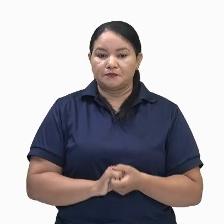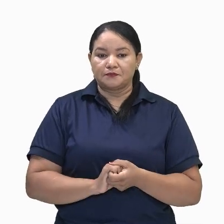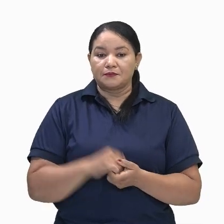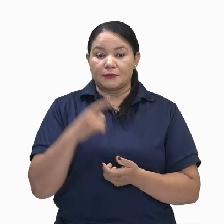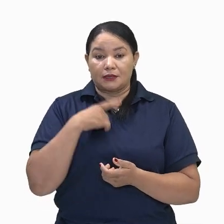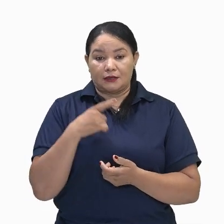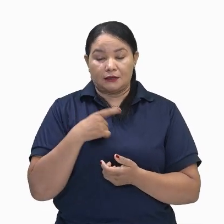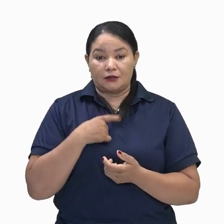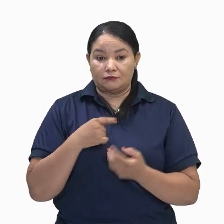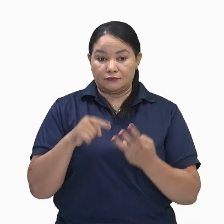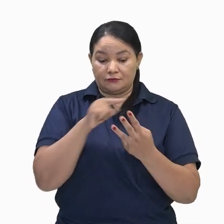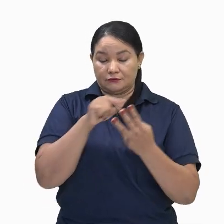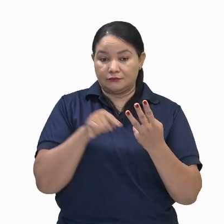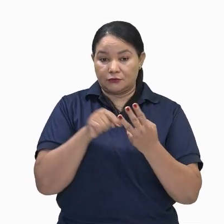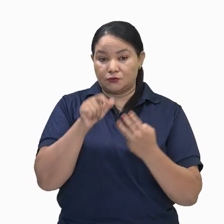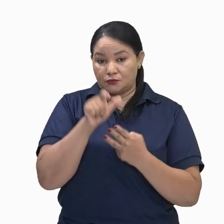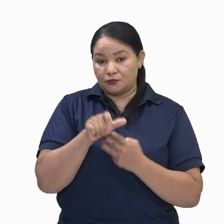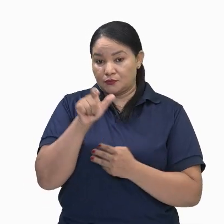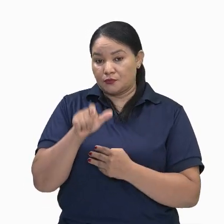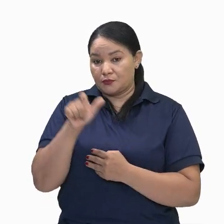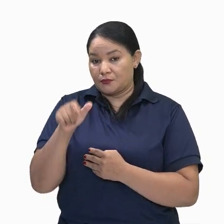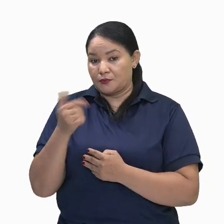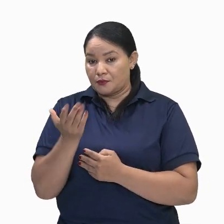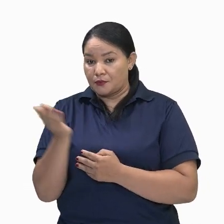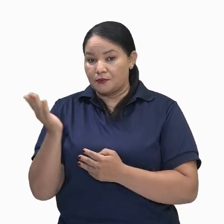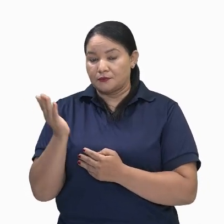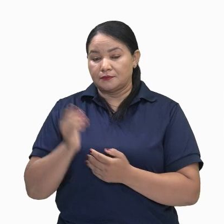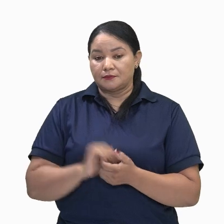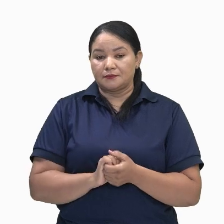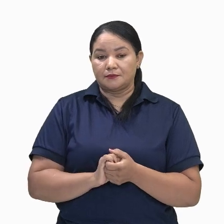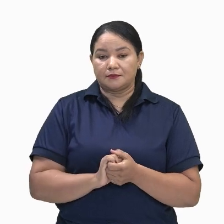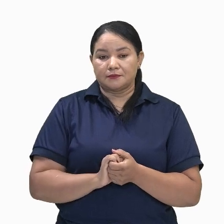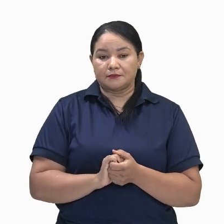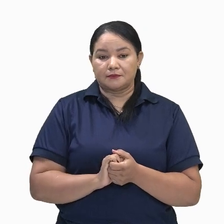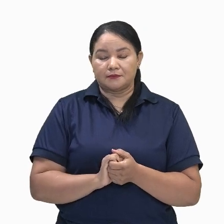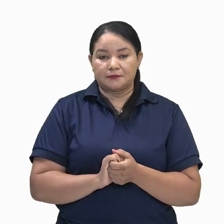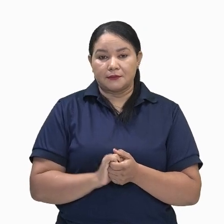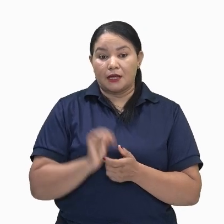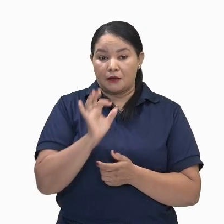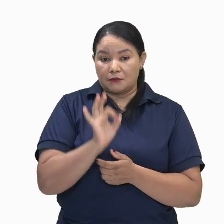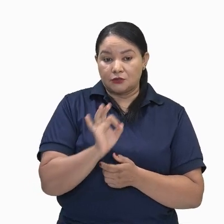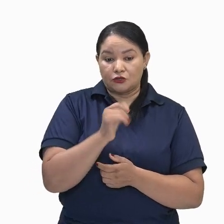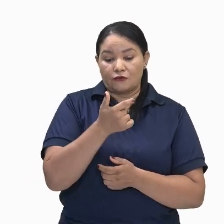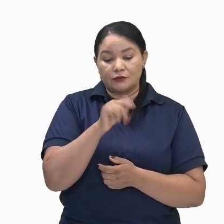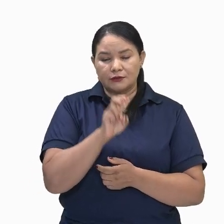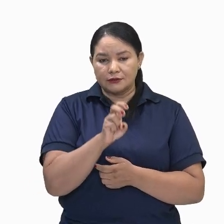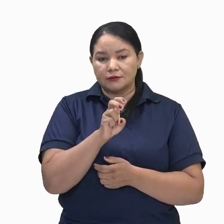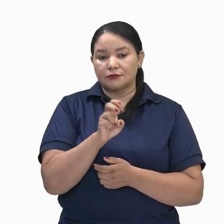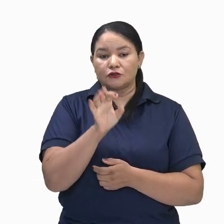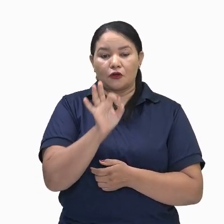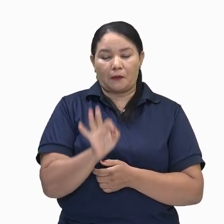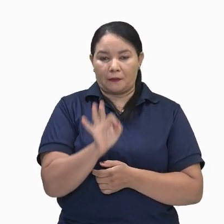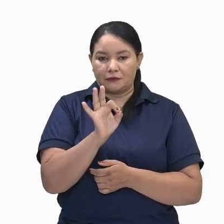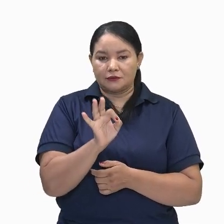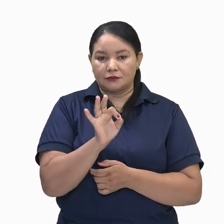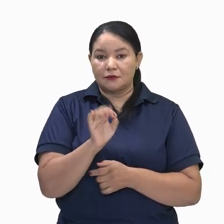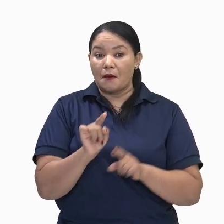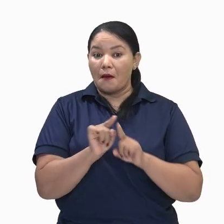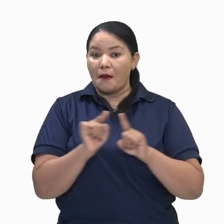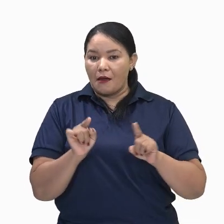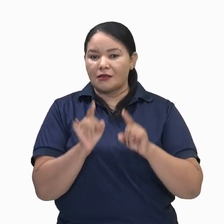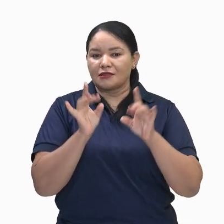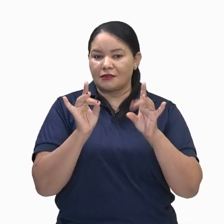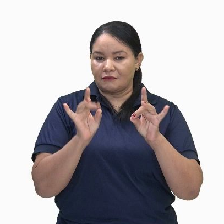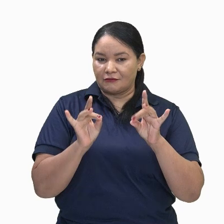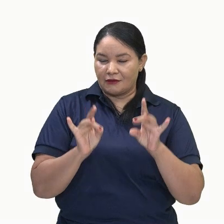3 formas de representarmos a porcentagem. Percentual, temos aqui 25%. Ah, presta atenção no detalhe, ó.